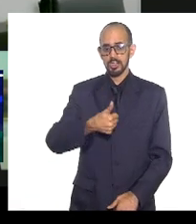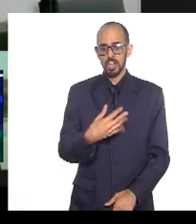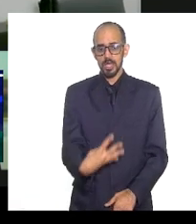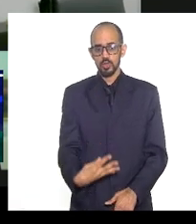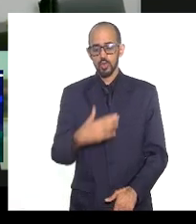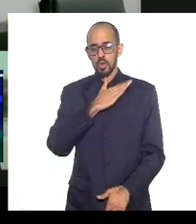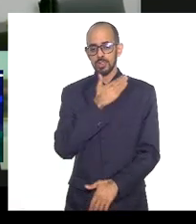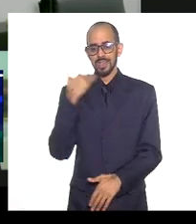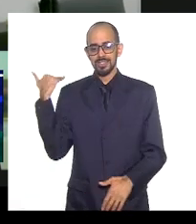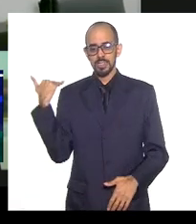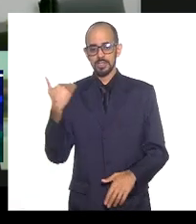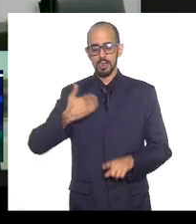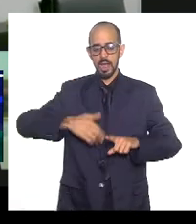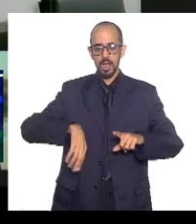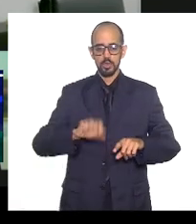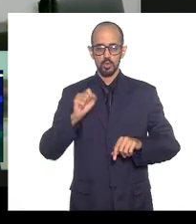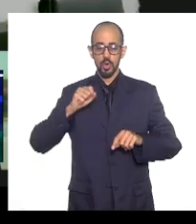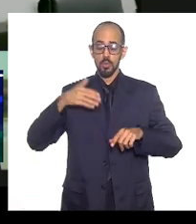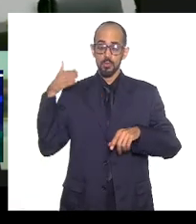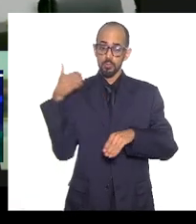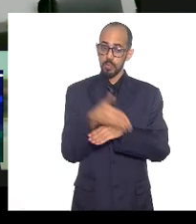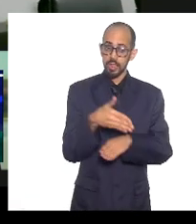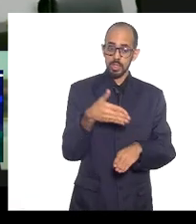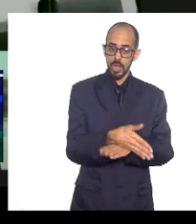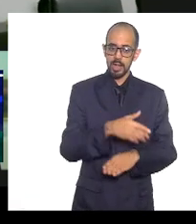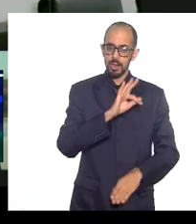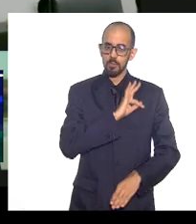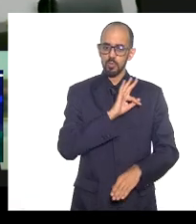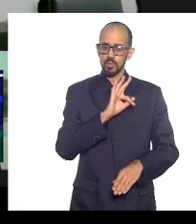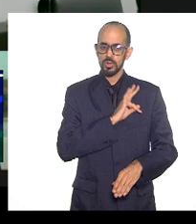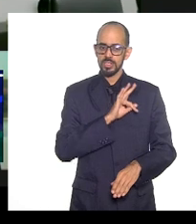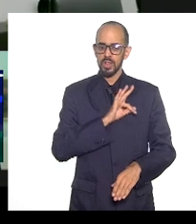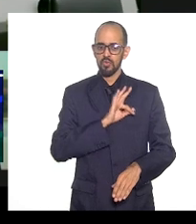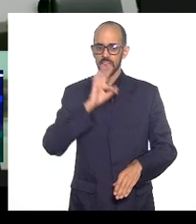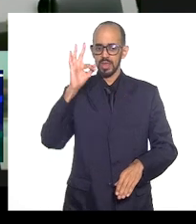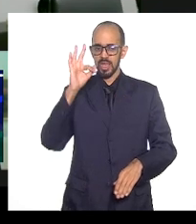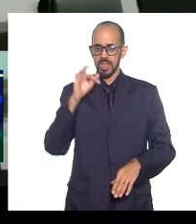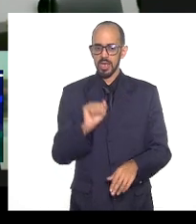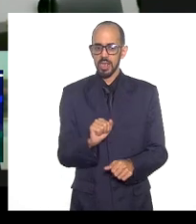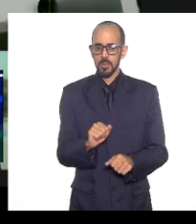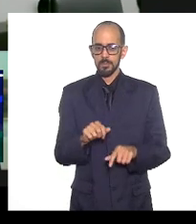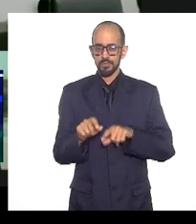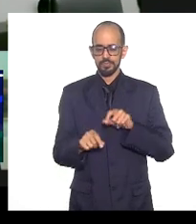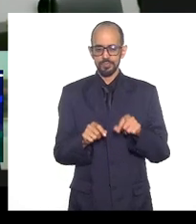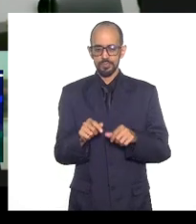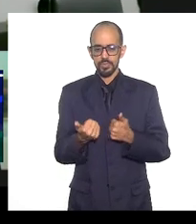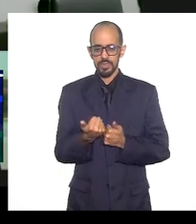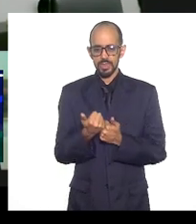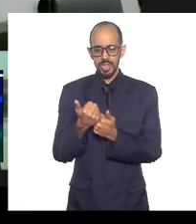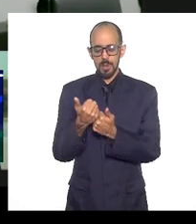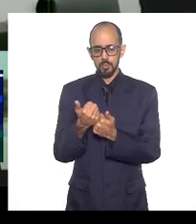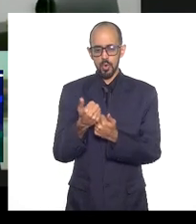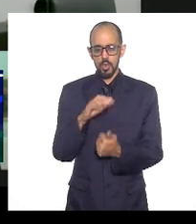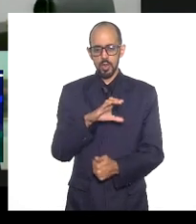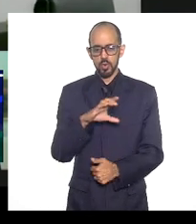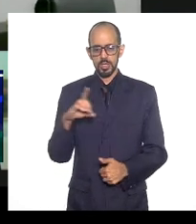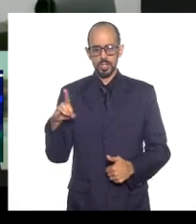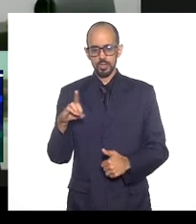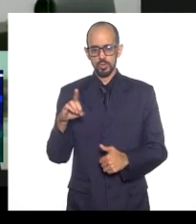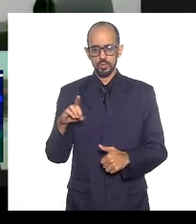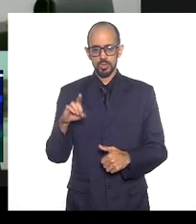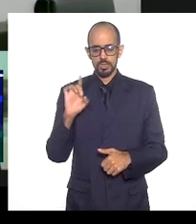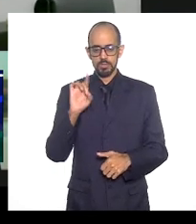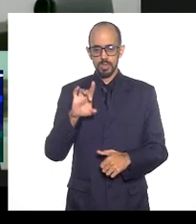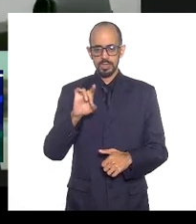uma incursão policial feita pela Polícia Federal com apoio da Coordenadoria de Recursos Especiais da